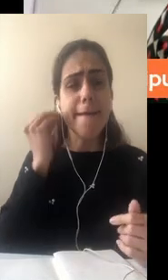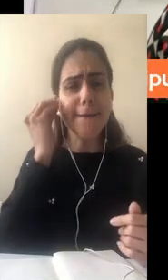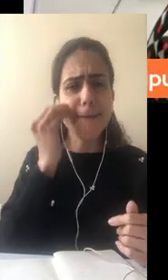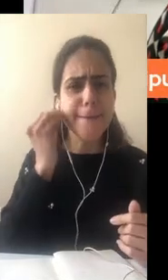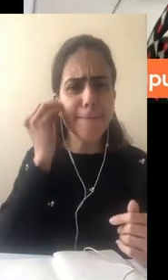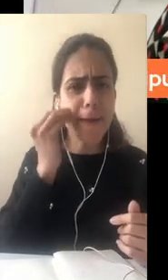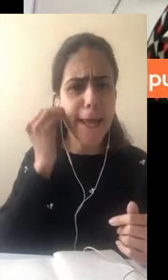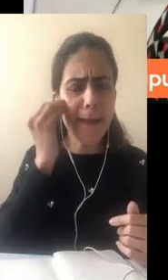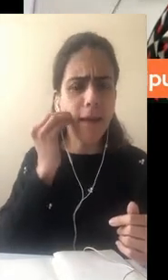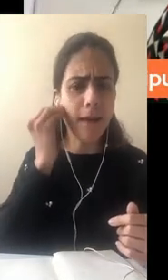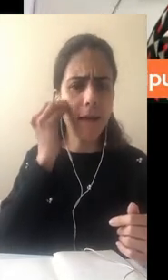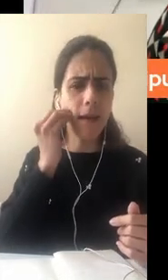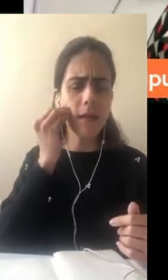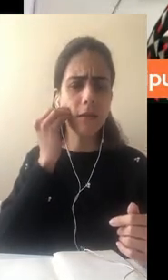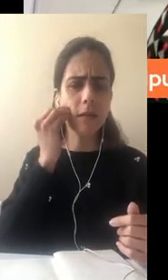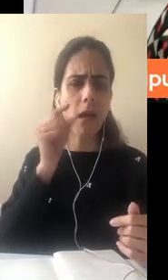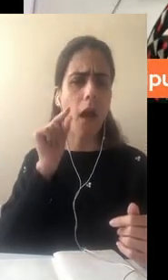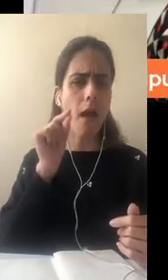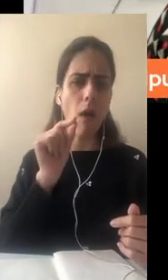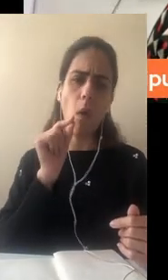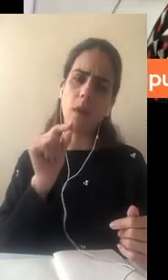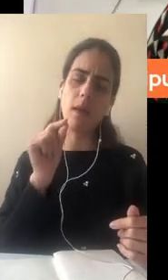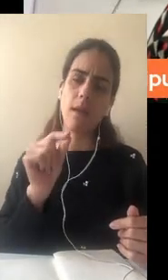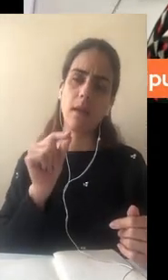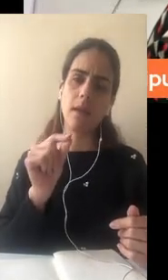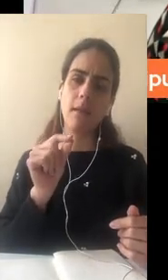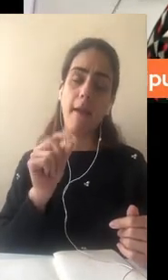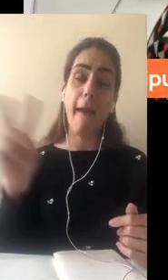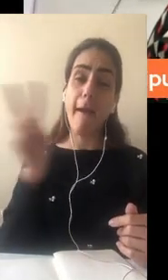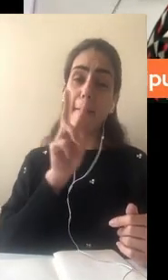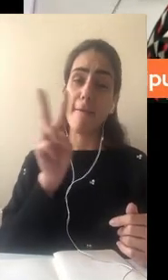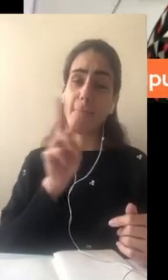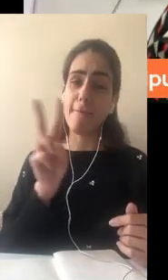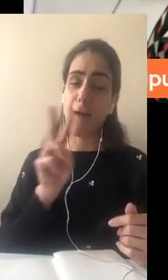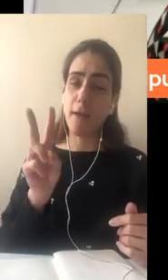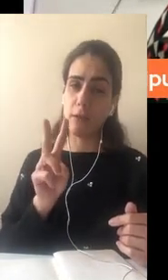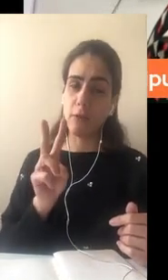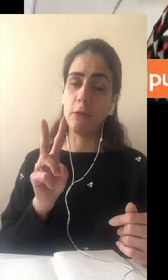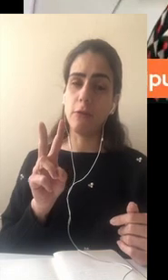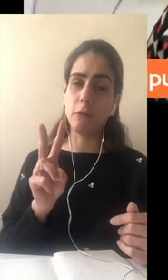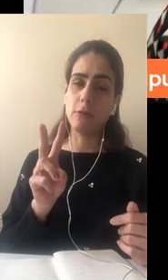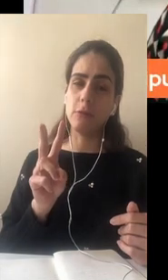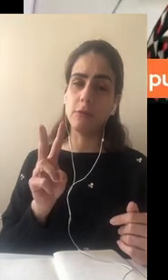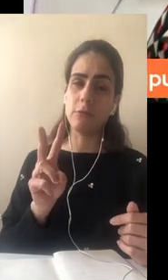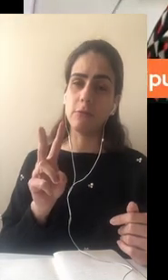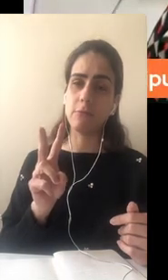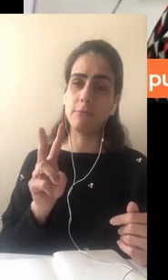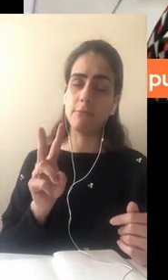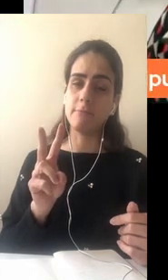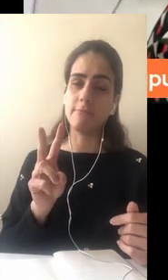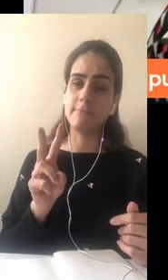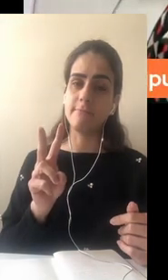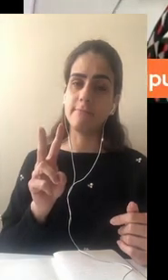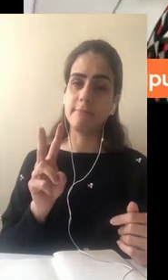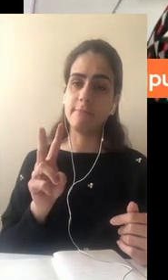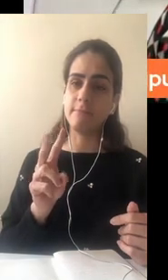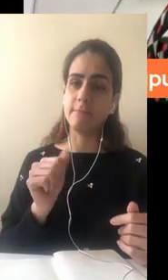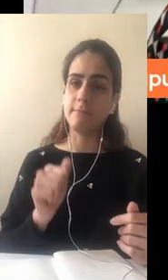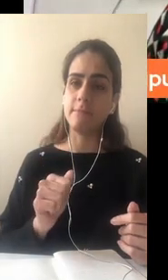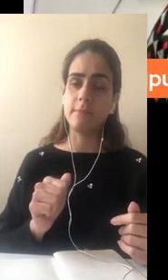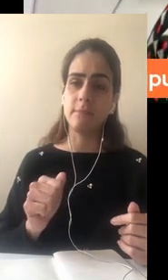uma experiência que privilegia, que valoriza, que dá